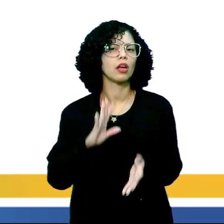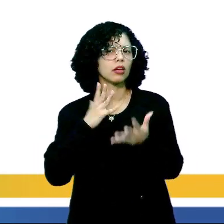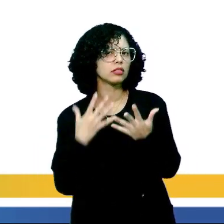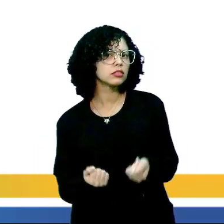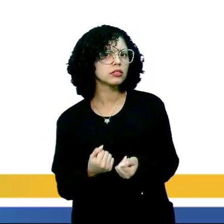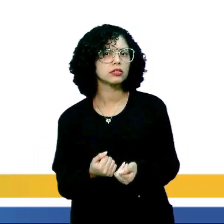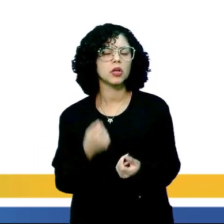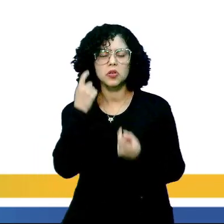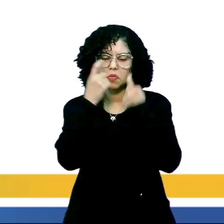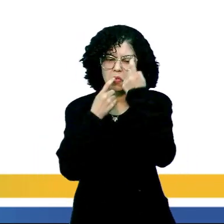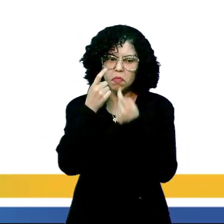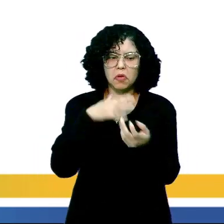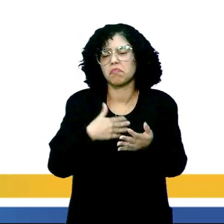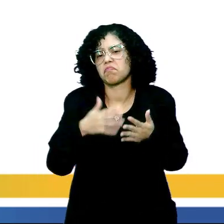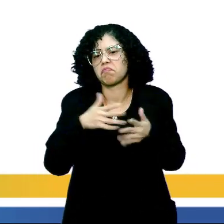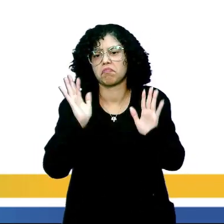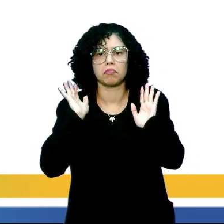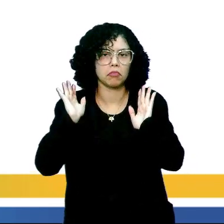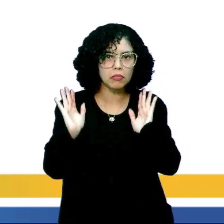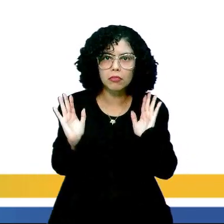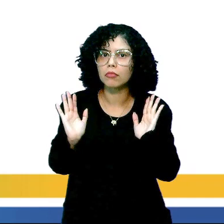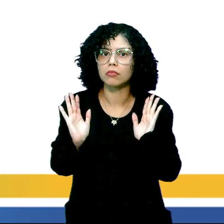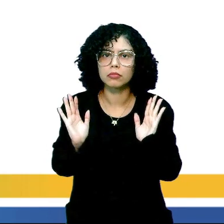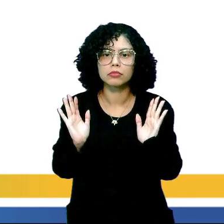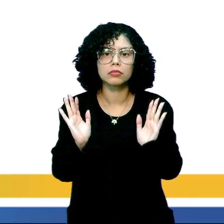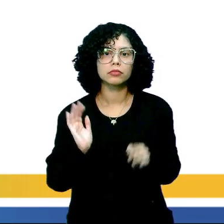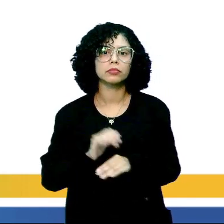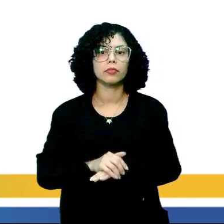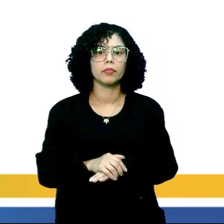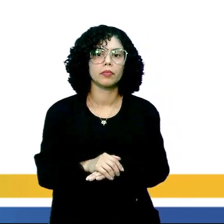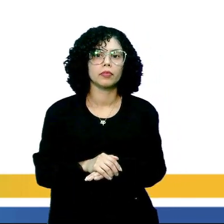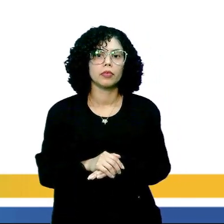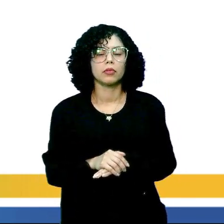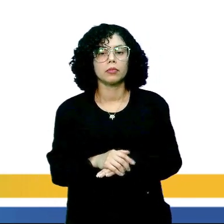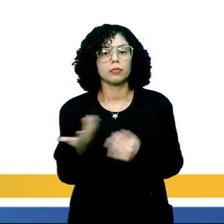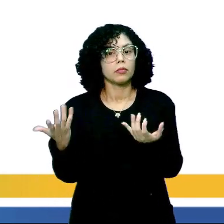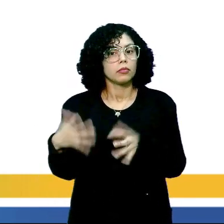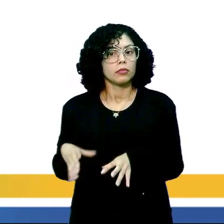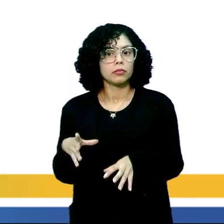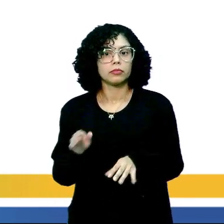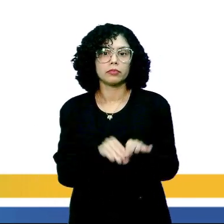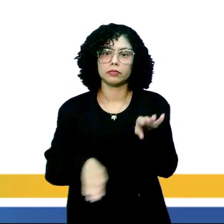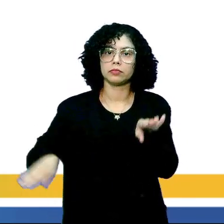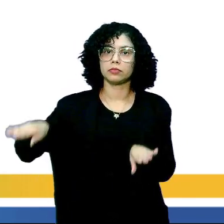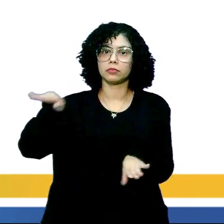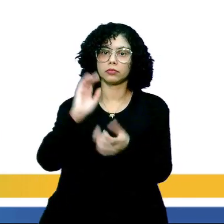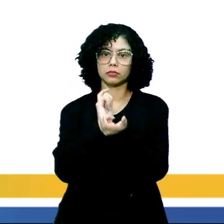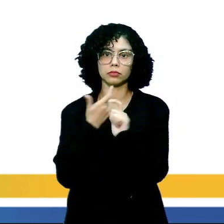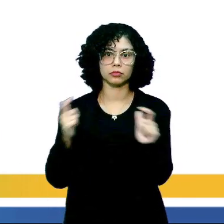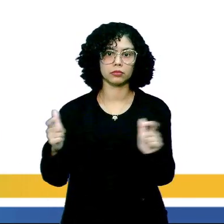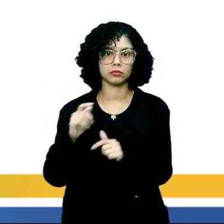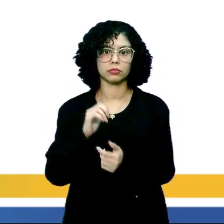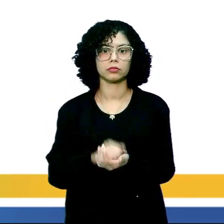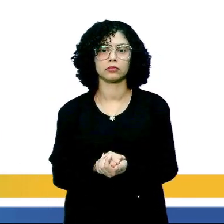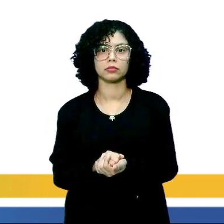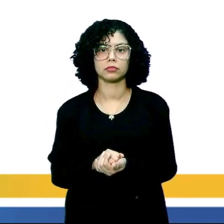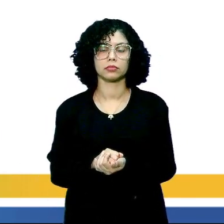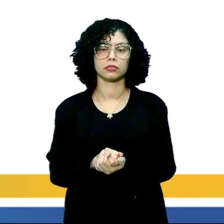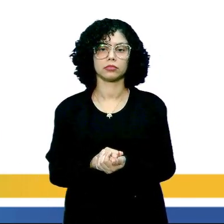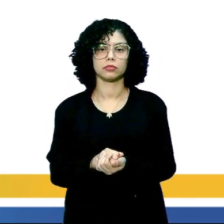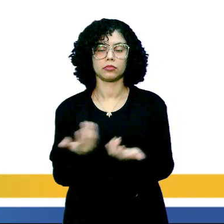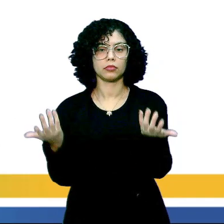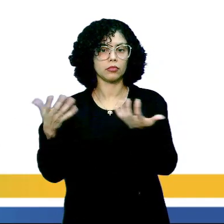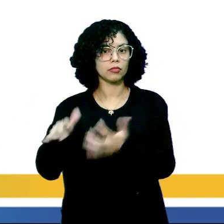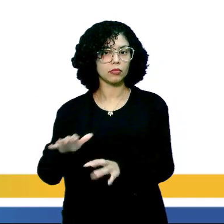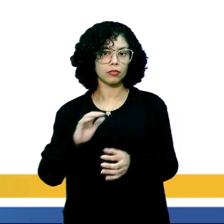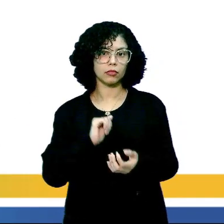eles não se preocupavam com isso, né? Eles eram membros da elite. Eles não queriam altos impostos, como o quinto. Eles